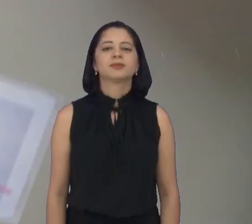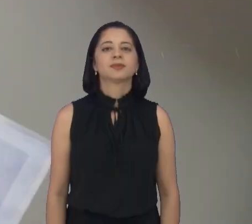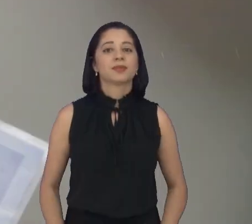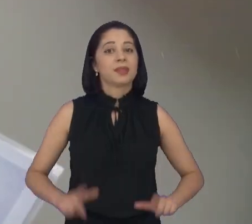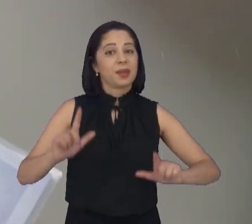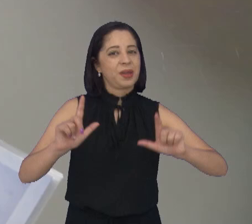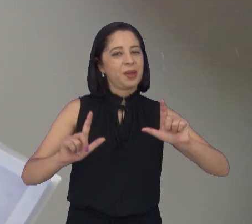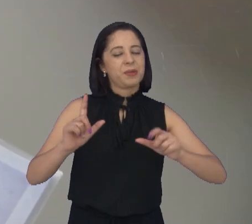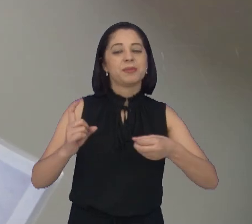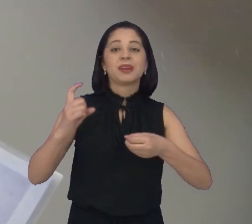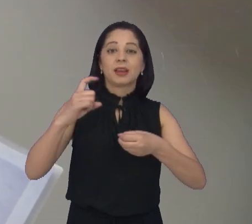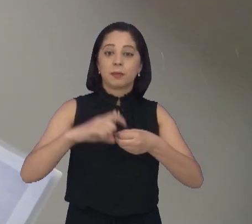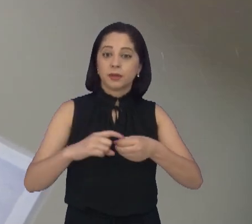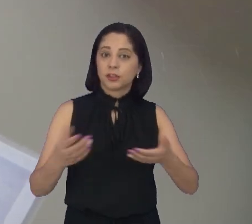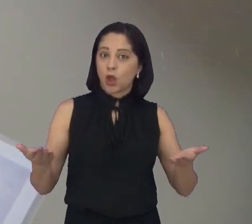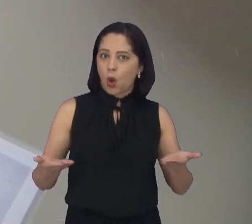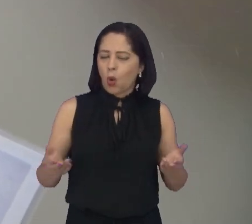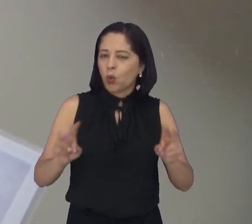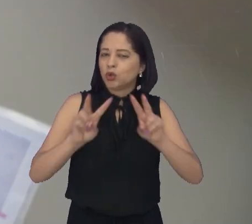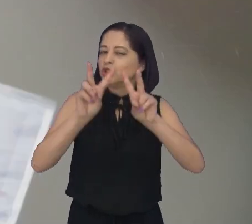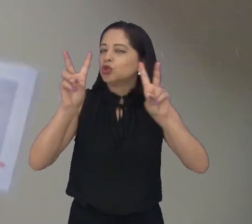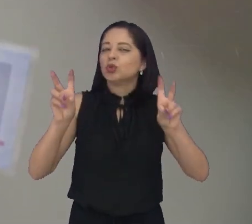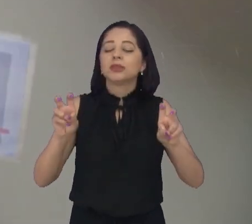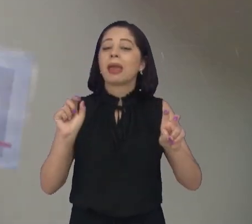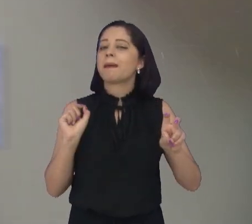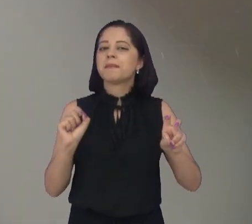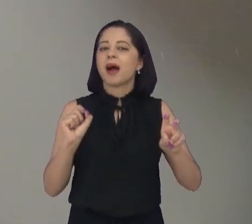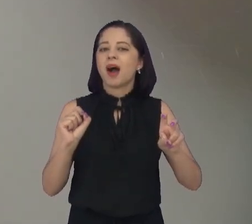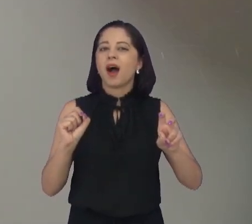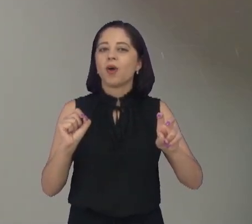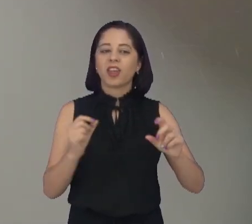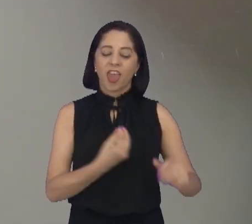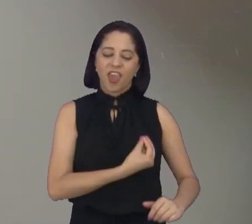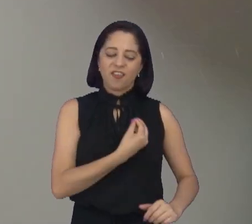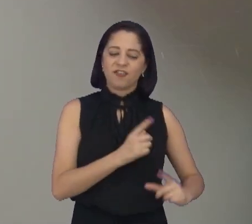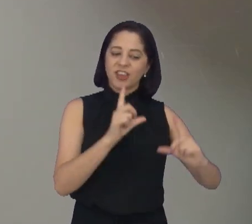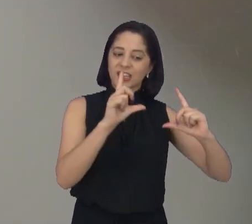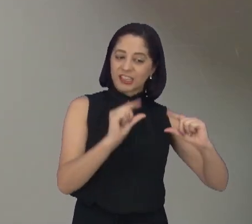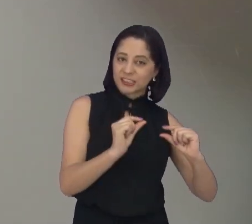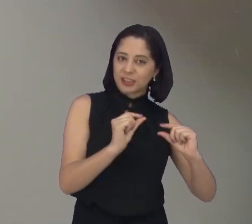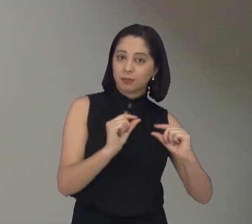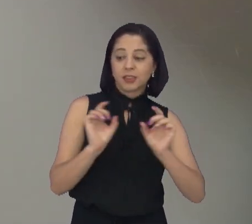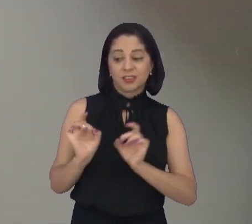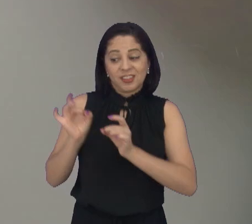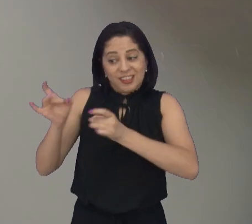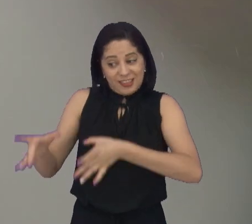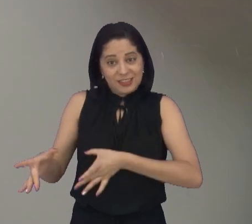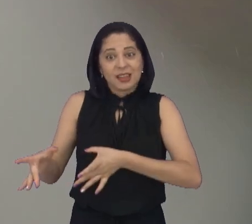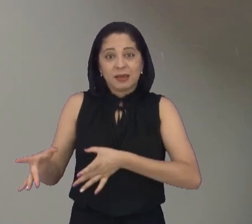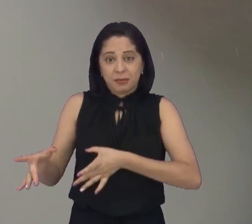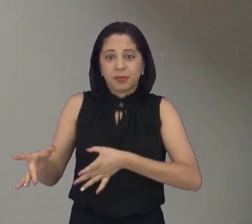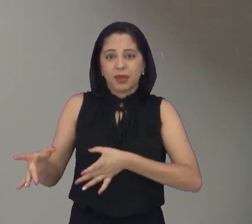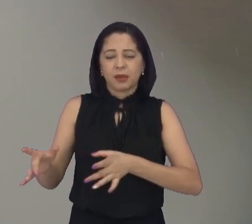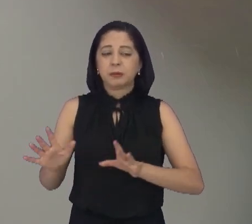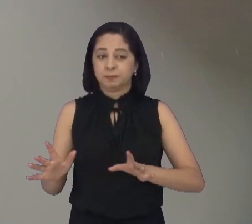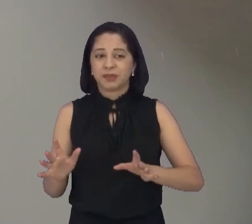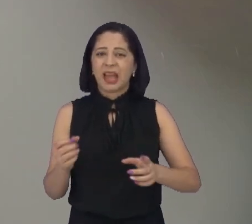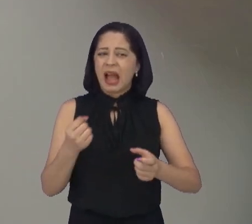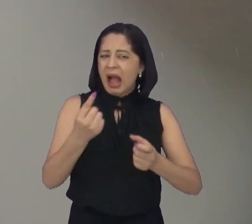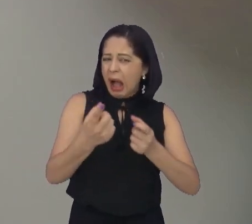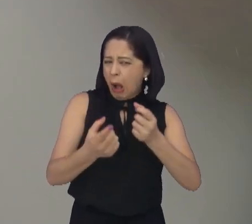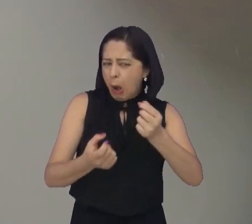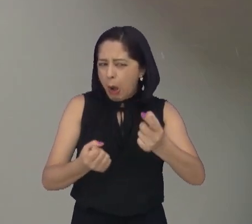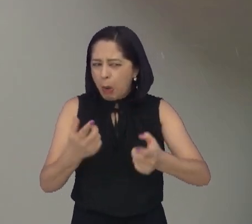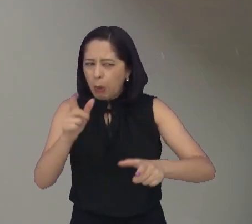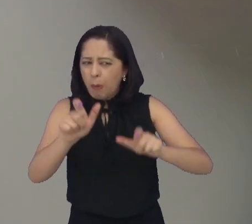Estamos de volta hoje falando sobre minimalismo e desapego, que é para alguns manter esse estilo